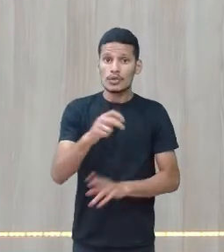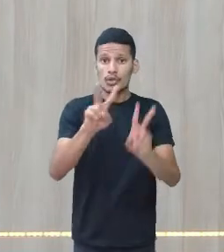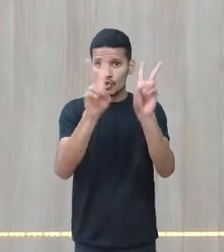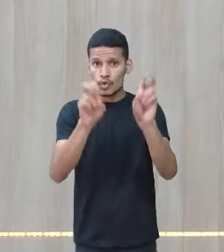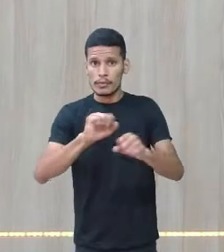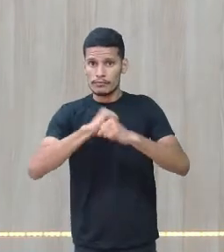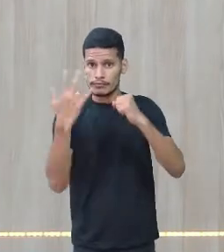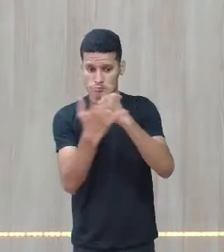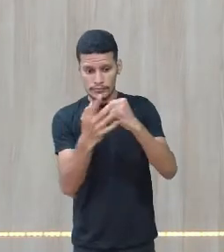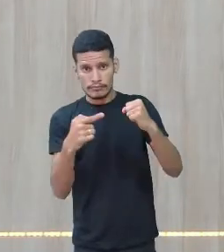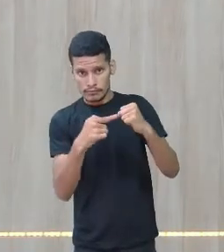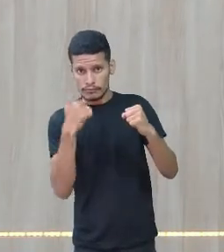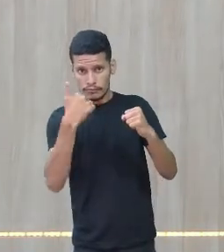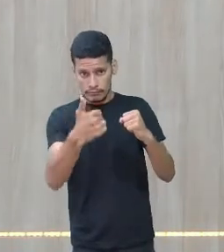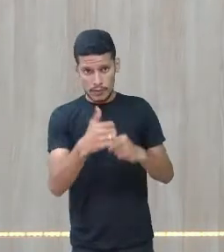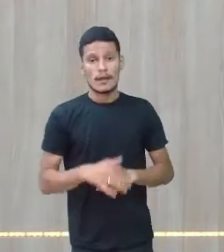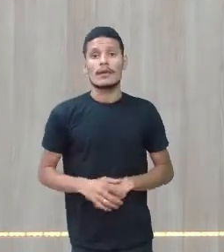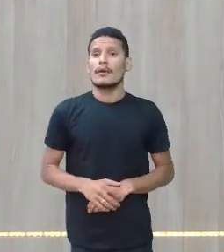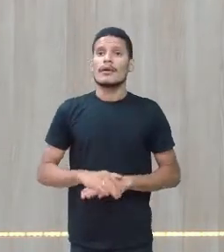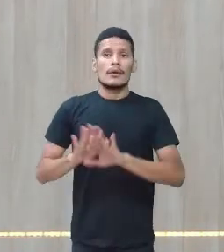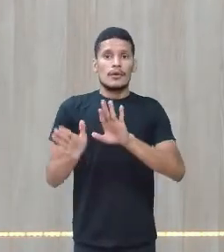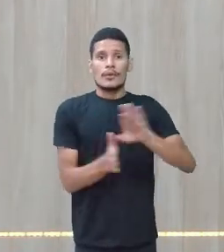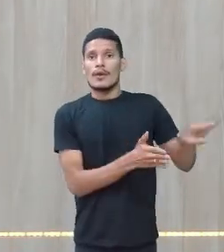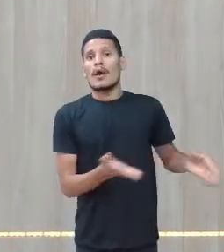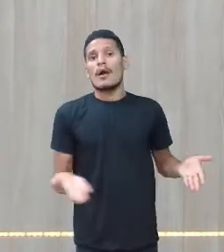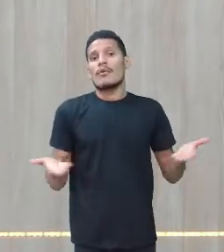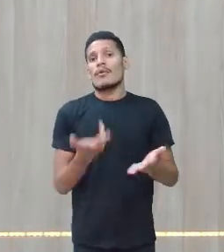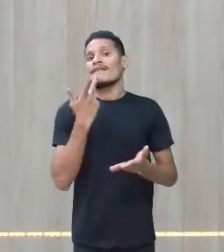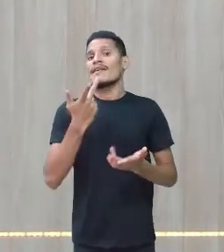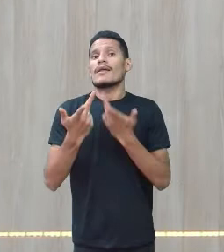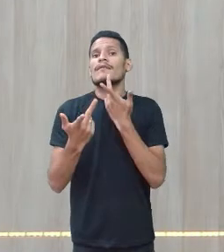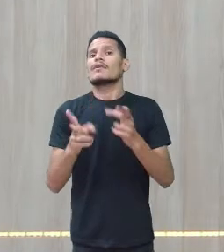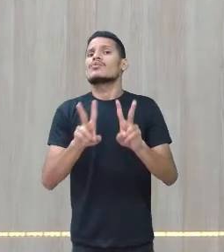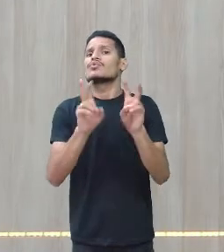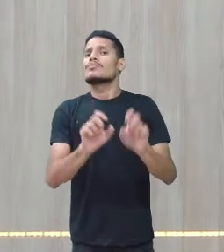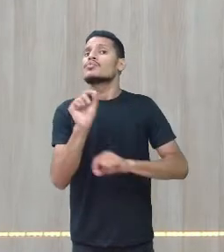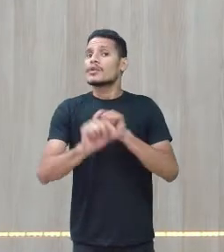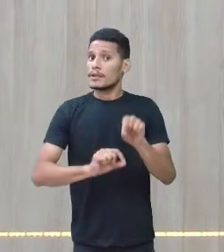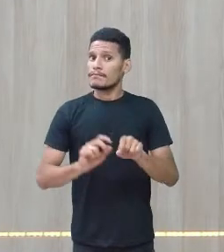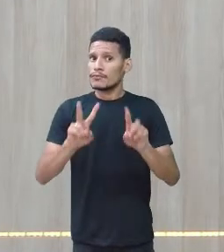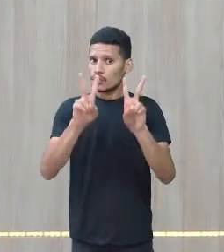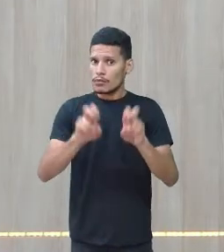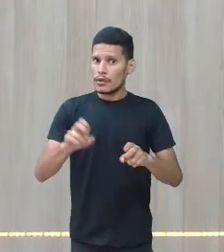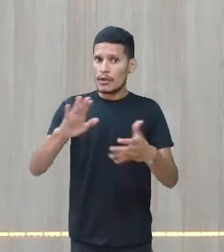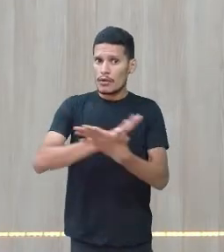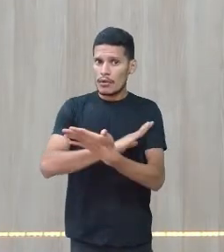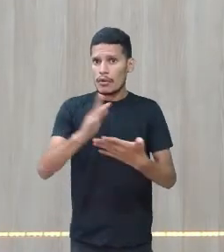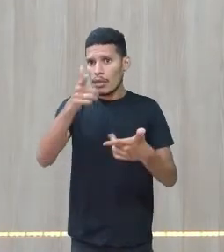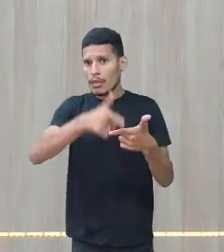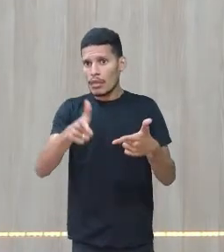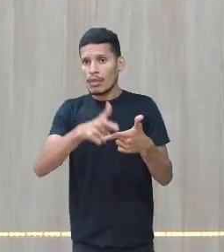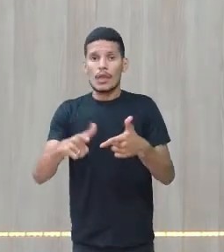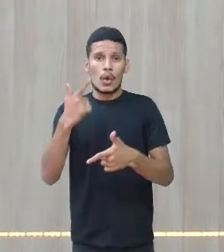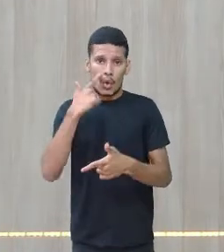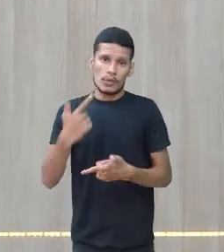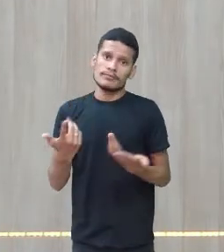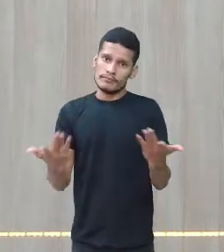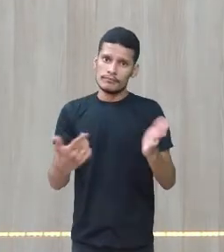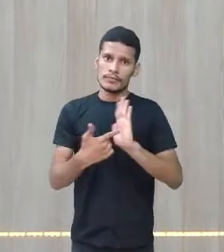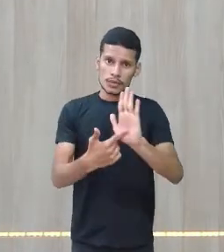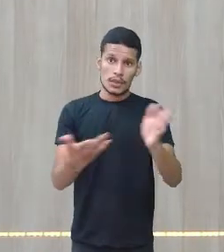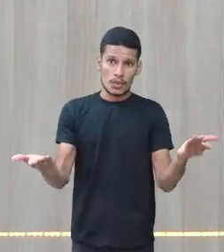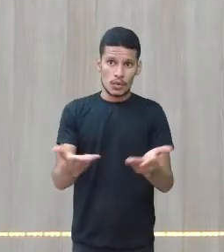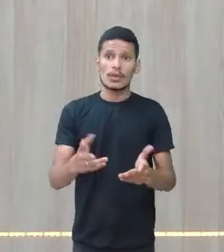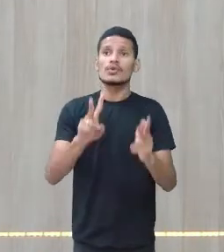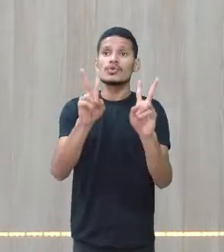à Covid, viu? Mas ainda estamos falando de lesões, né? Ainda tem mais lesões. Aí a gente está